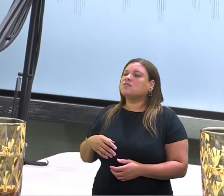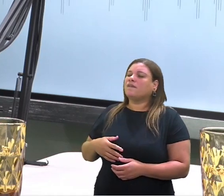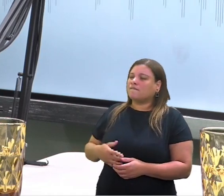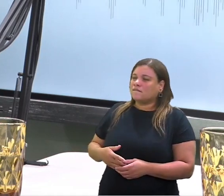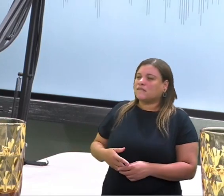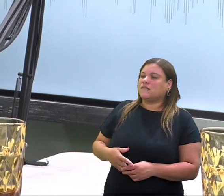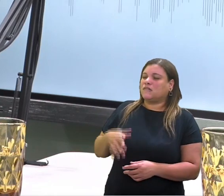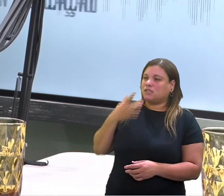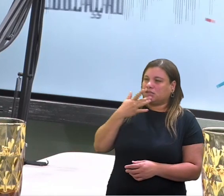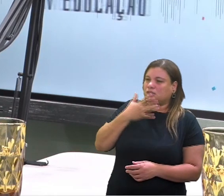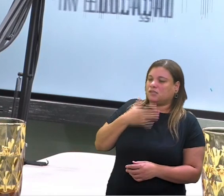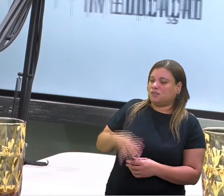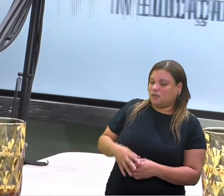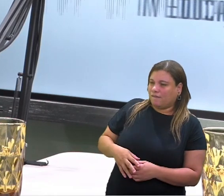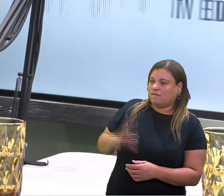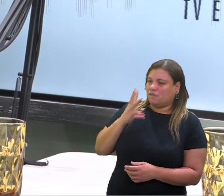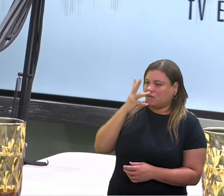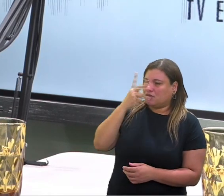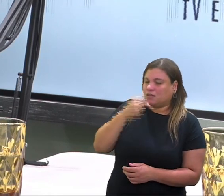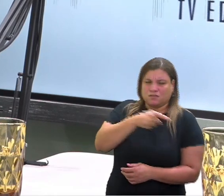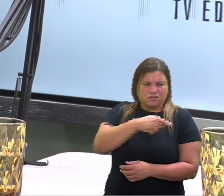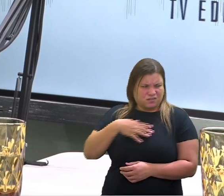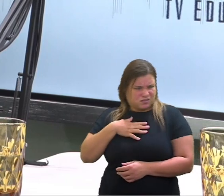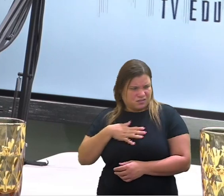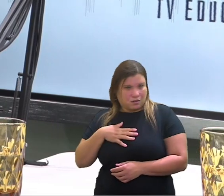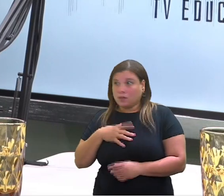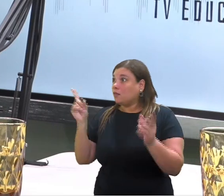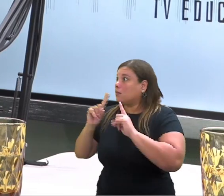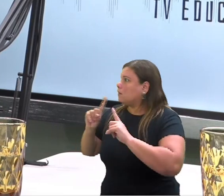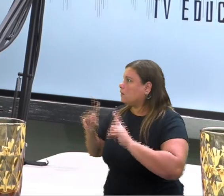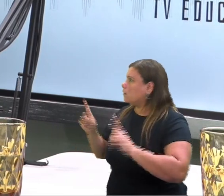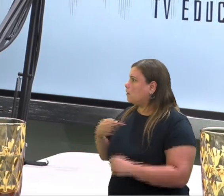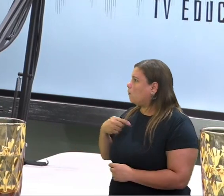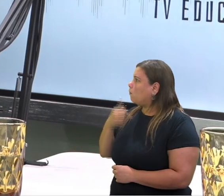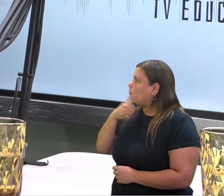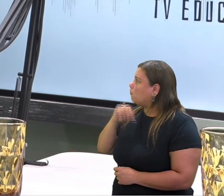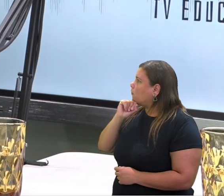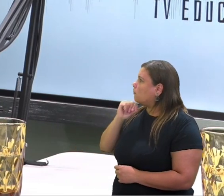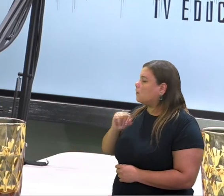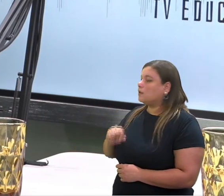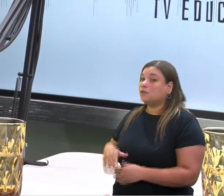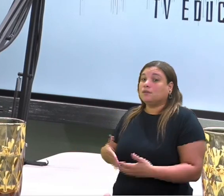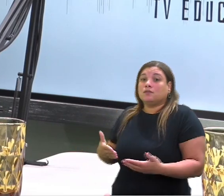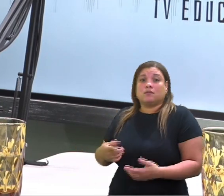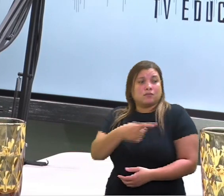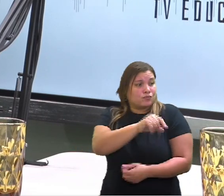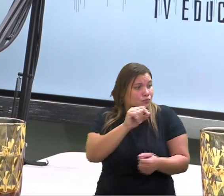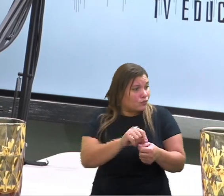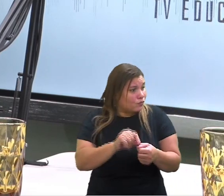isso? Nossa, eu fazia isso. Pois é, vocês falaram isso. Da mãe de um aluno, de uma mãe.